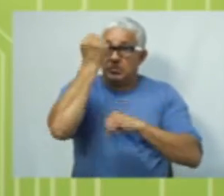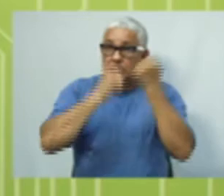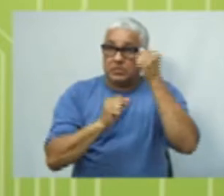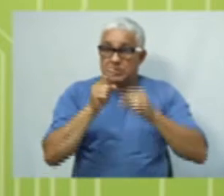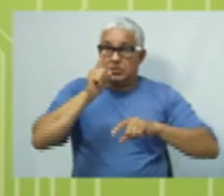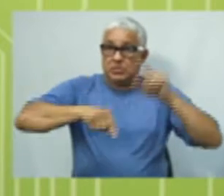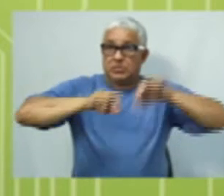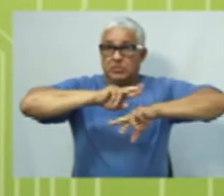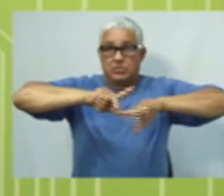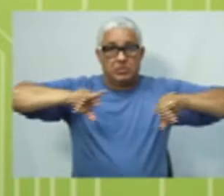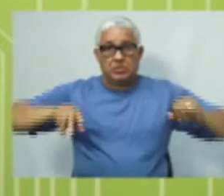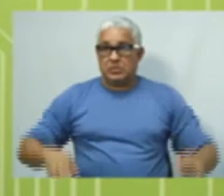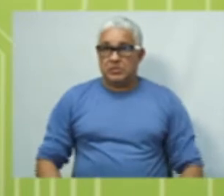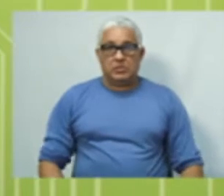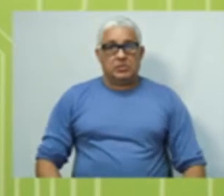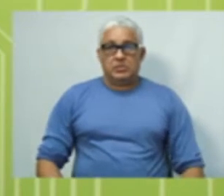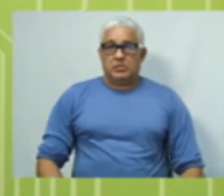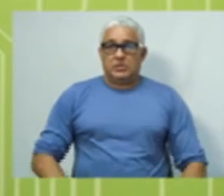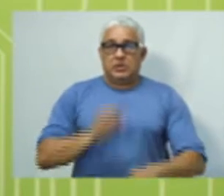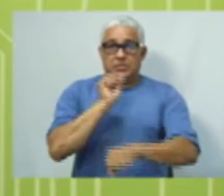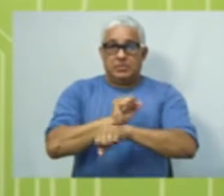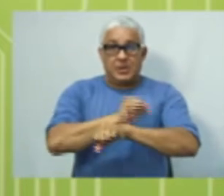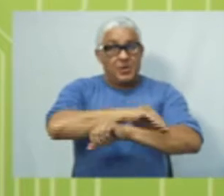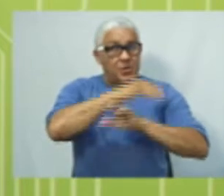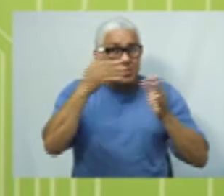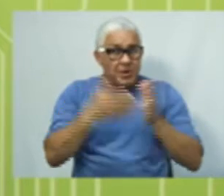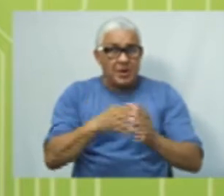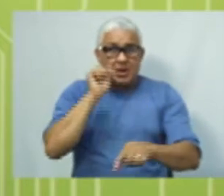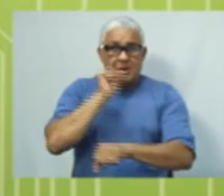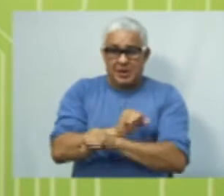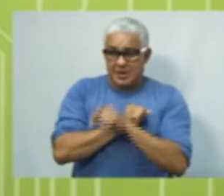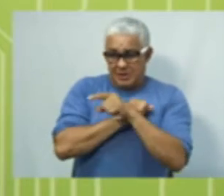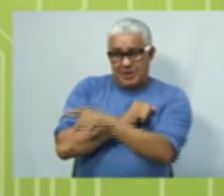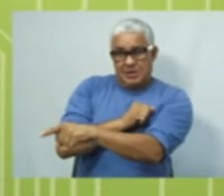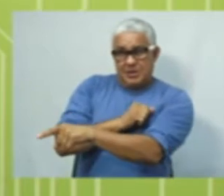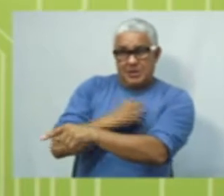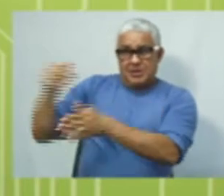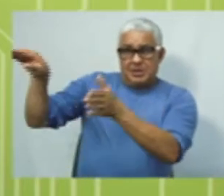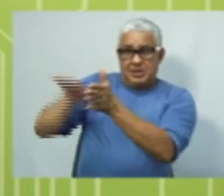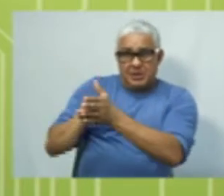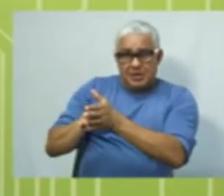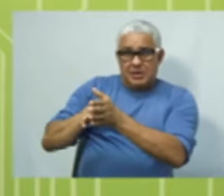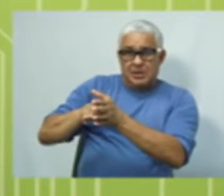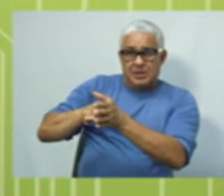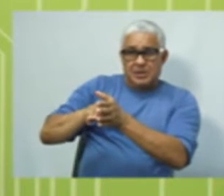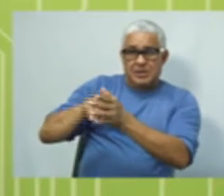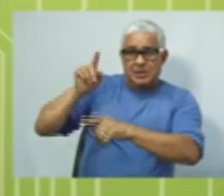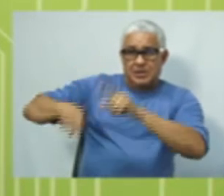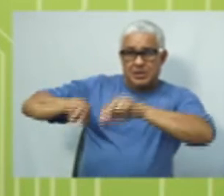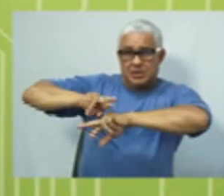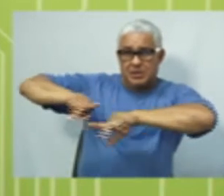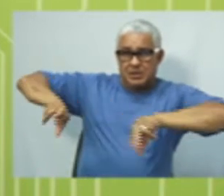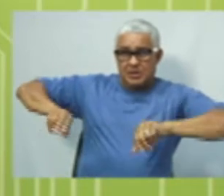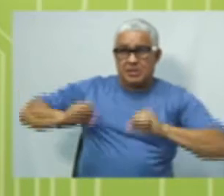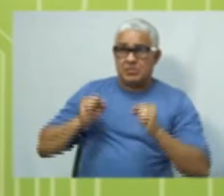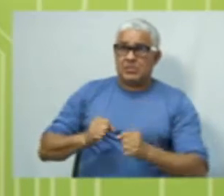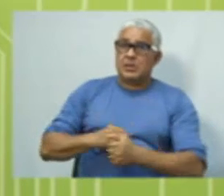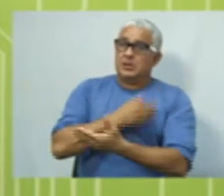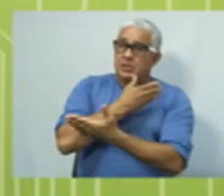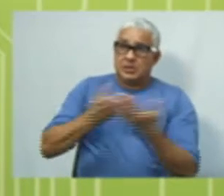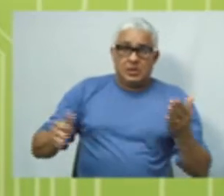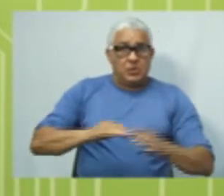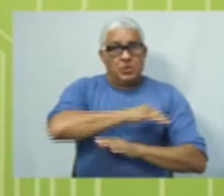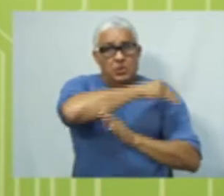produto. Ele não vai parar todo o processo para aguardar a chegada desse material. Muitas vezes ele pode ali perder toda